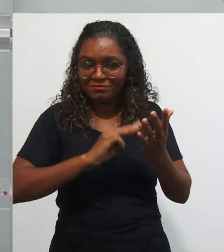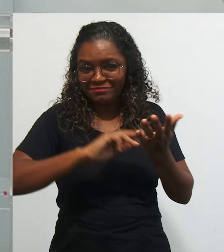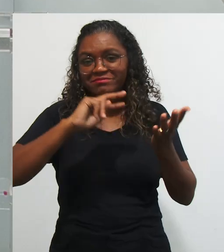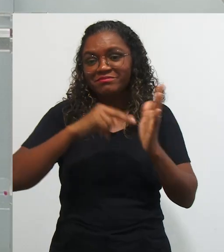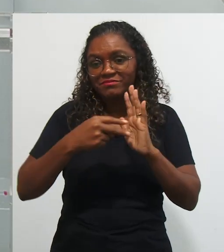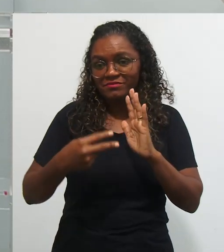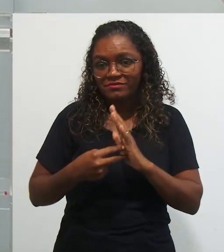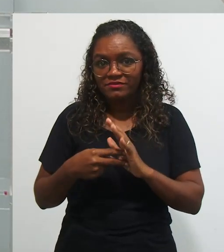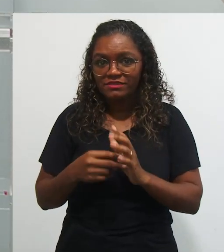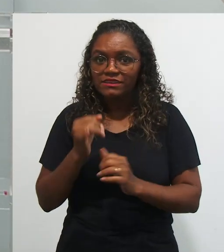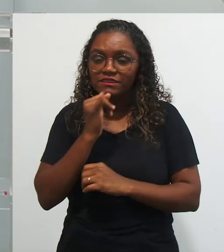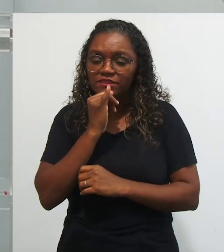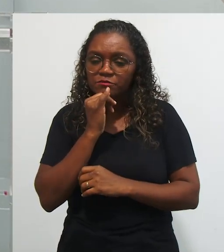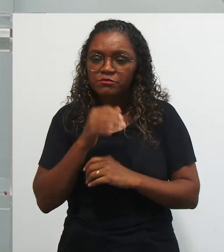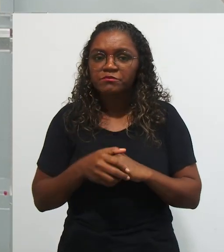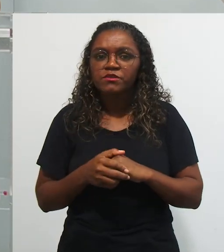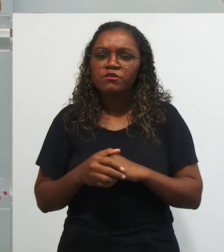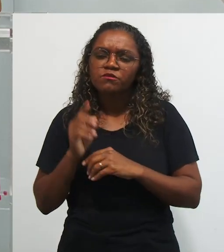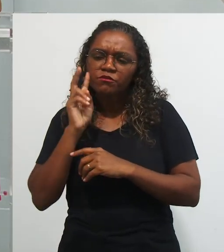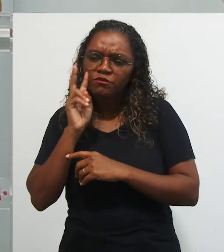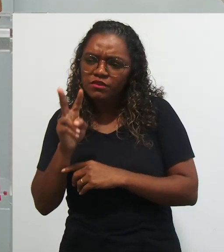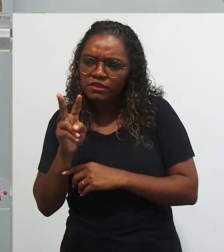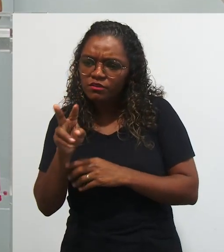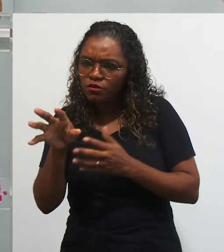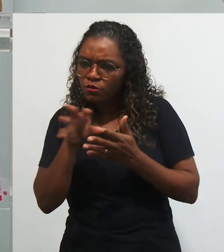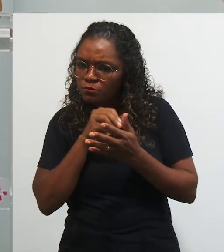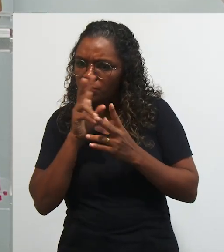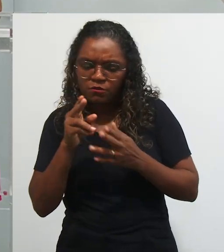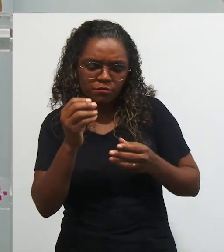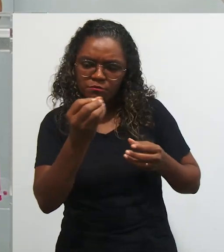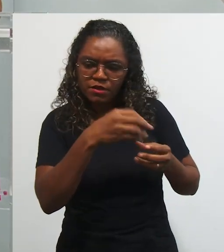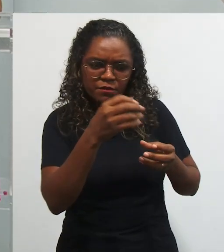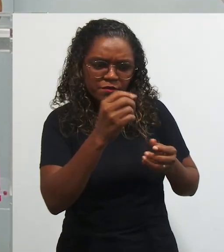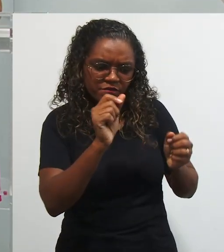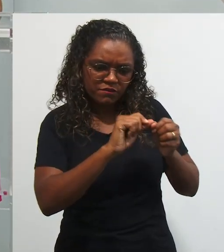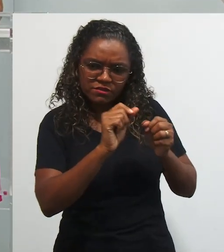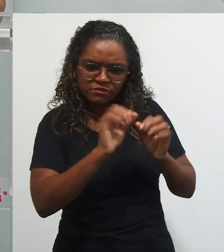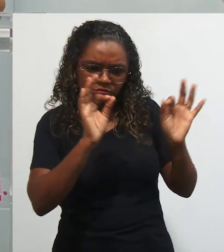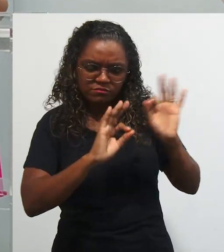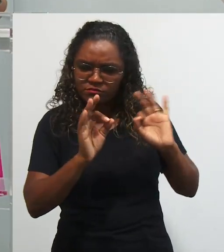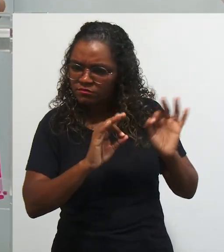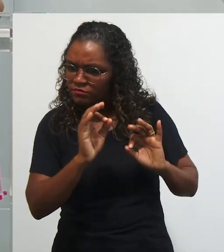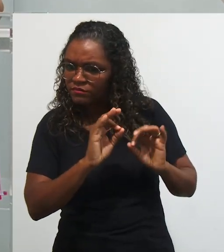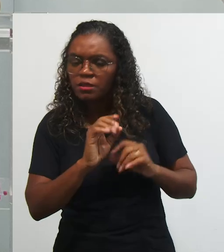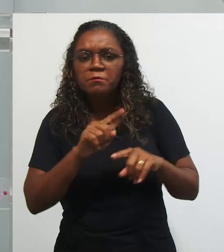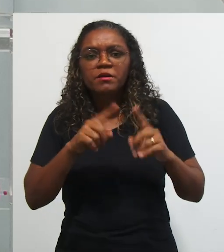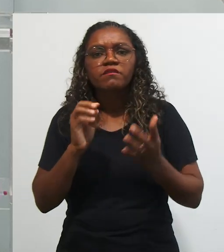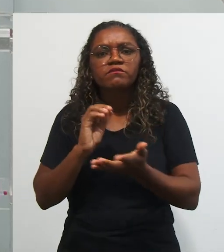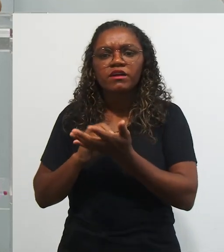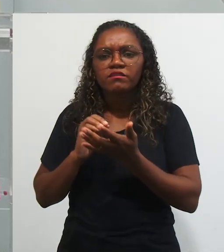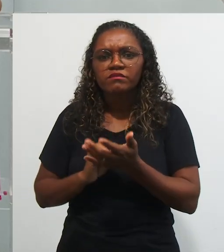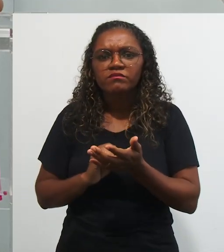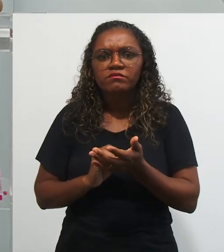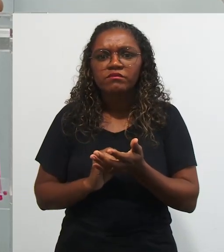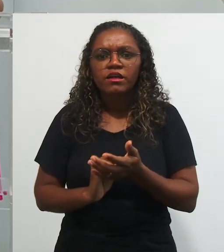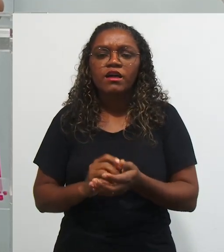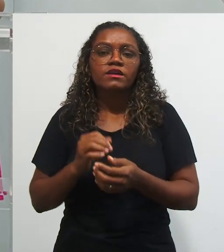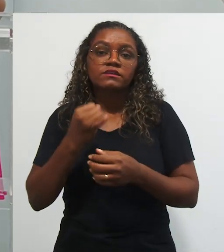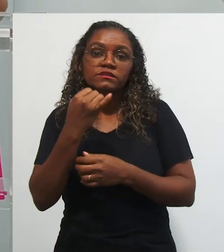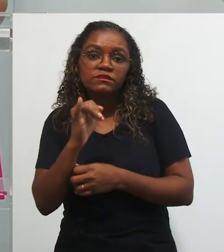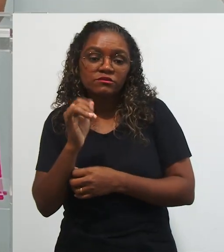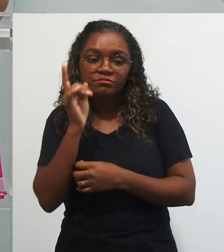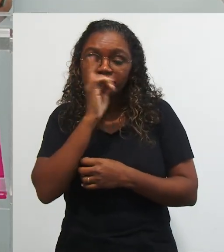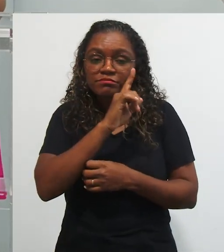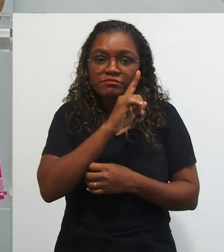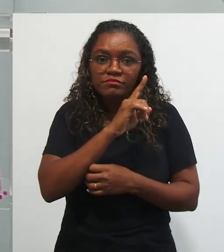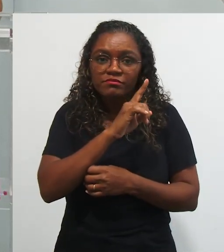Porque se você alterar qualquer elemento ali do modo de fazer, pode dar o quê? Pode dar ruim, né? A massa não cresce,